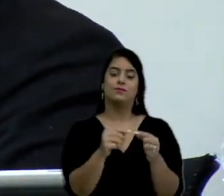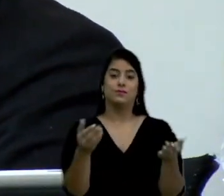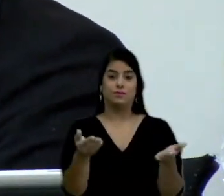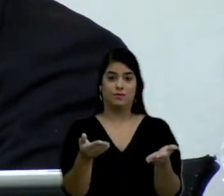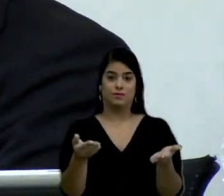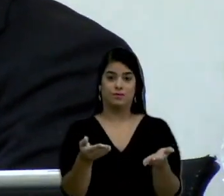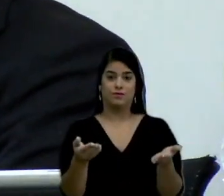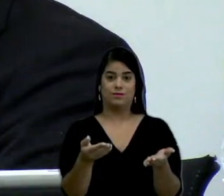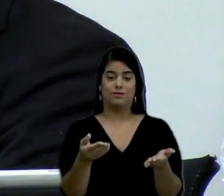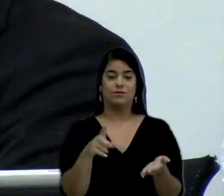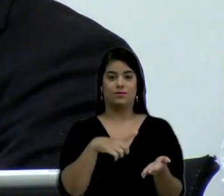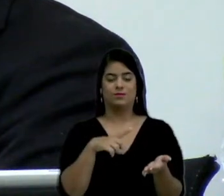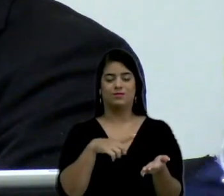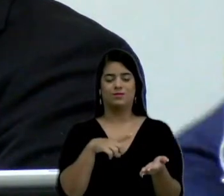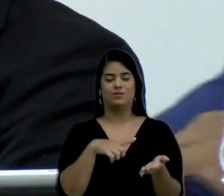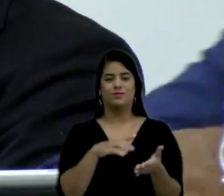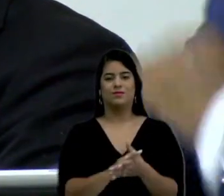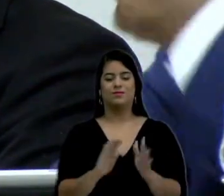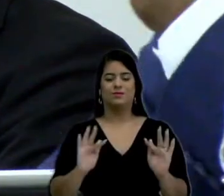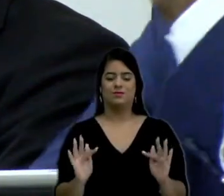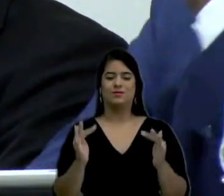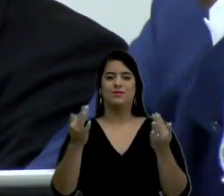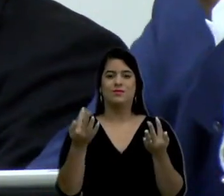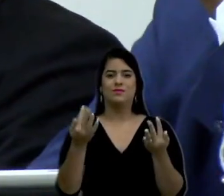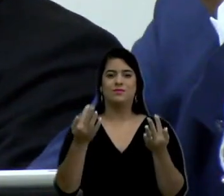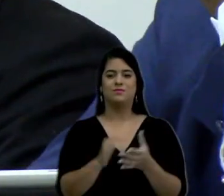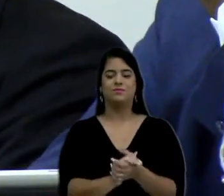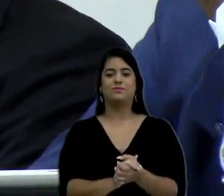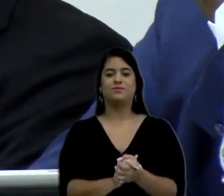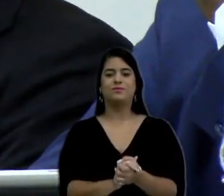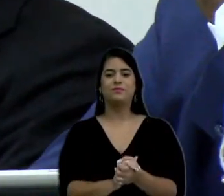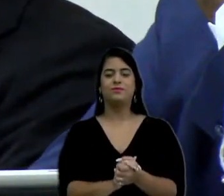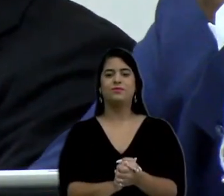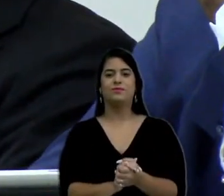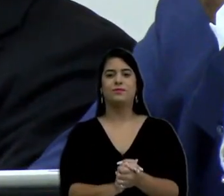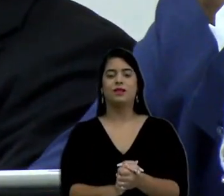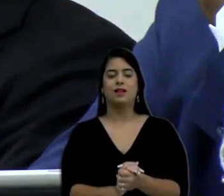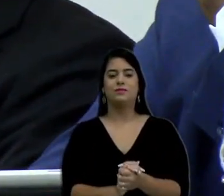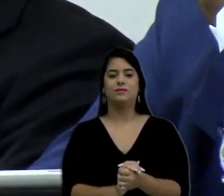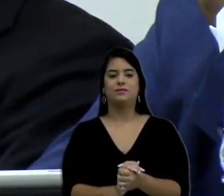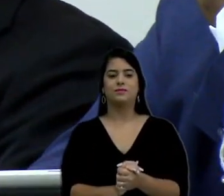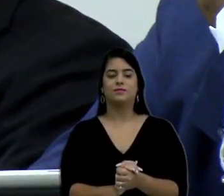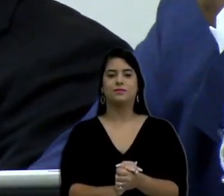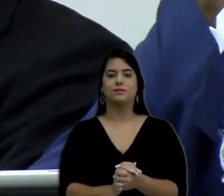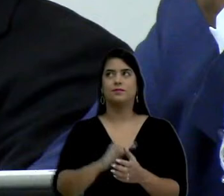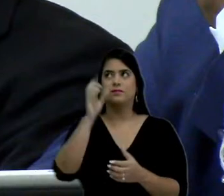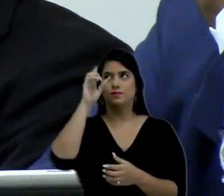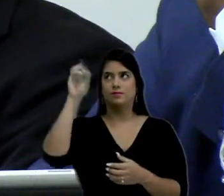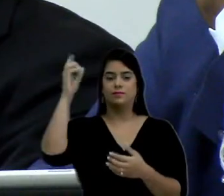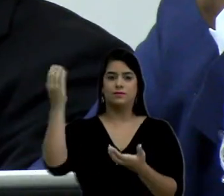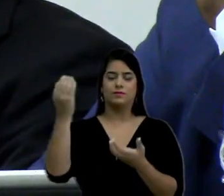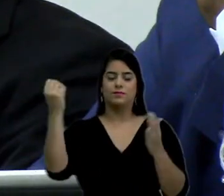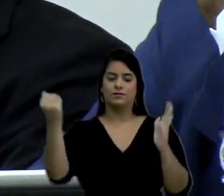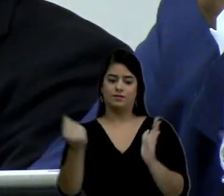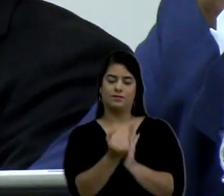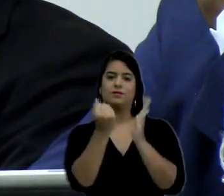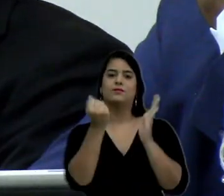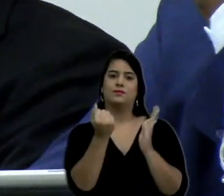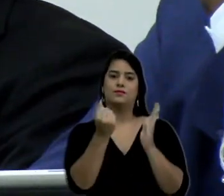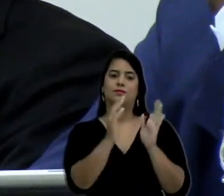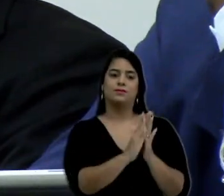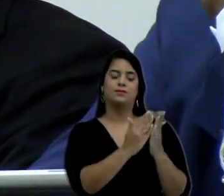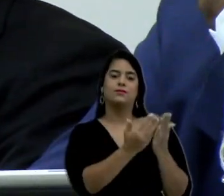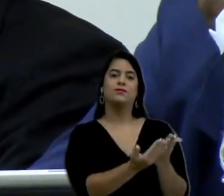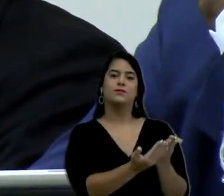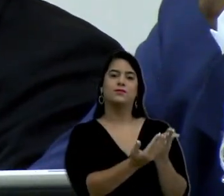lançamento né mandou ainda vai fazer o lançamento e se Deus quiser nós vamos marcar aqui para fazer o lançamento